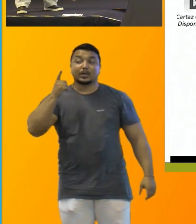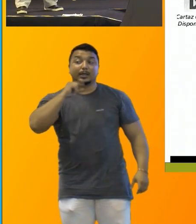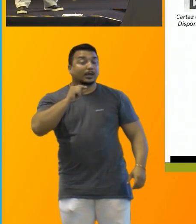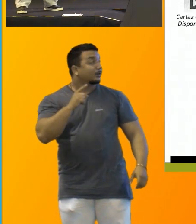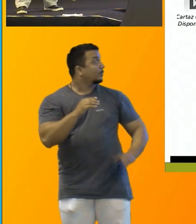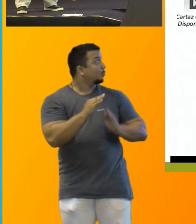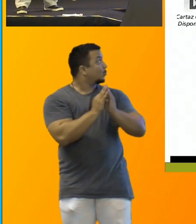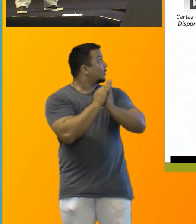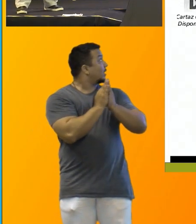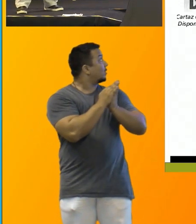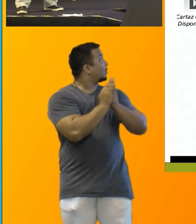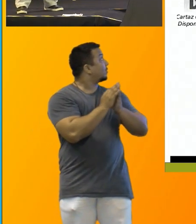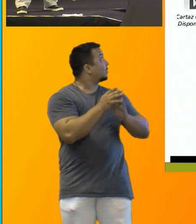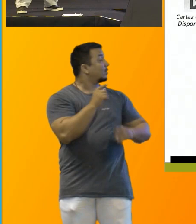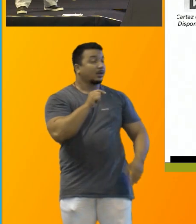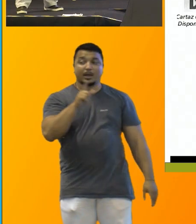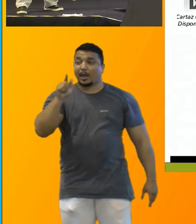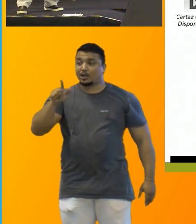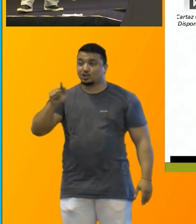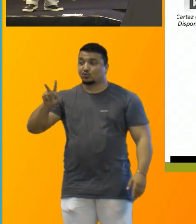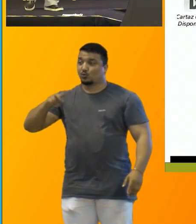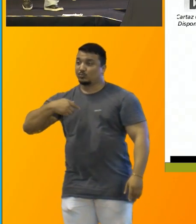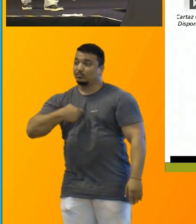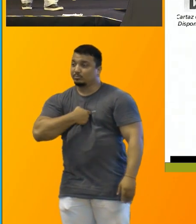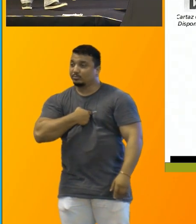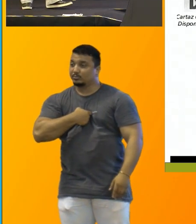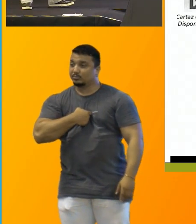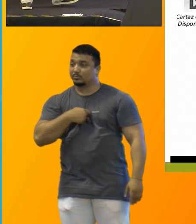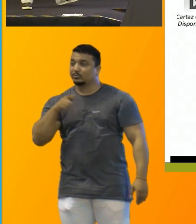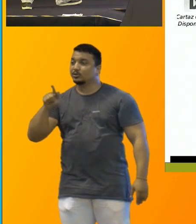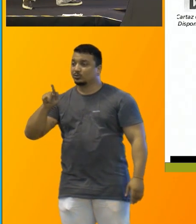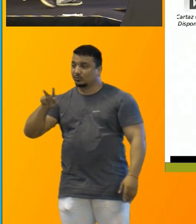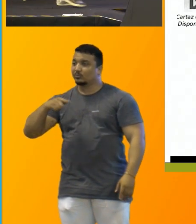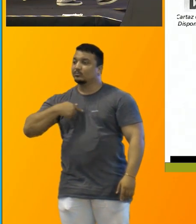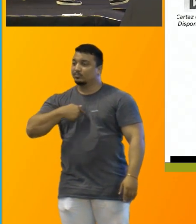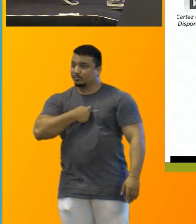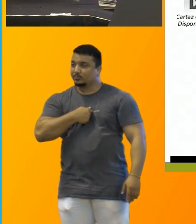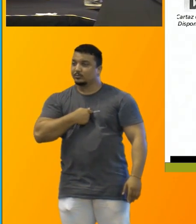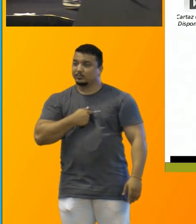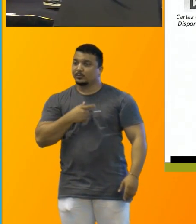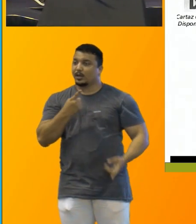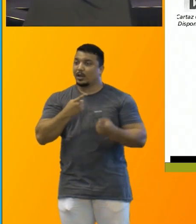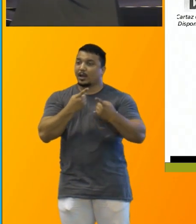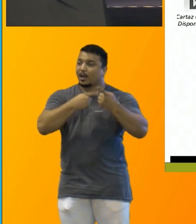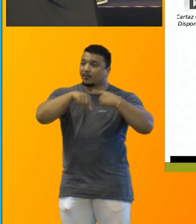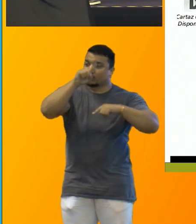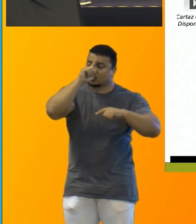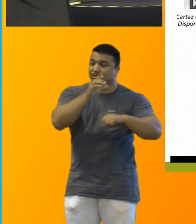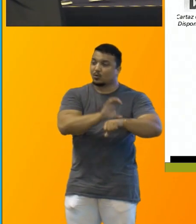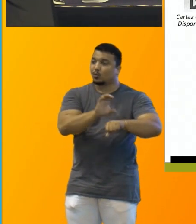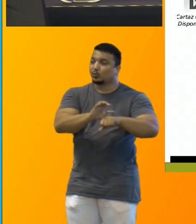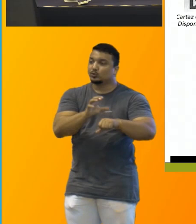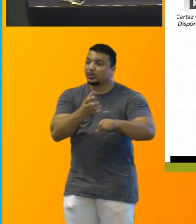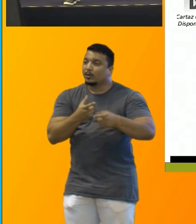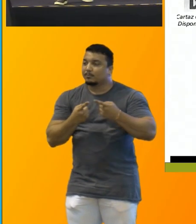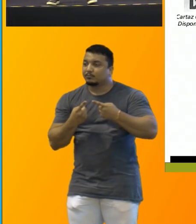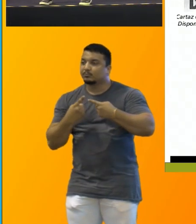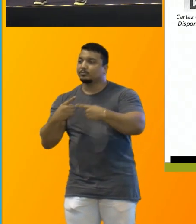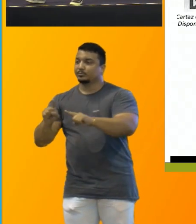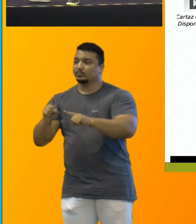segurando? Getúlio. Revolução Constitucionalista que queria tirar Getúlio do poder. Vamos